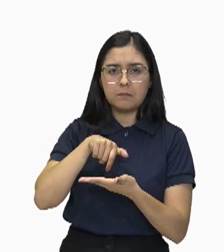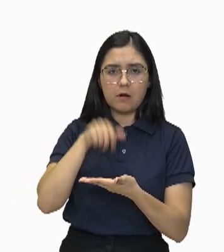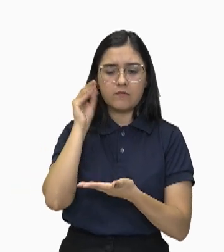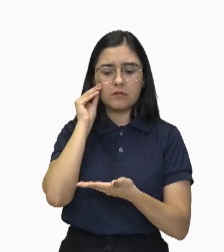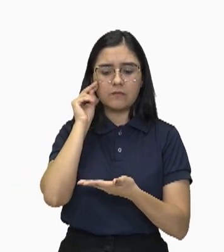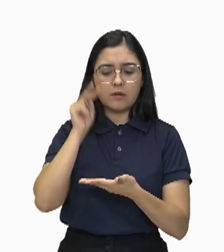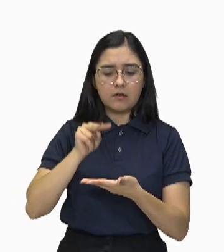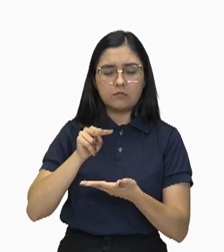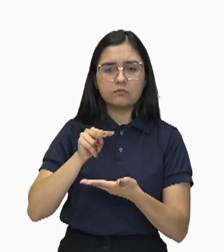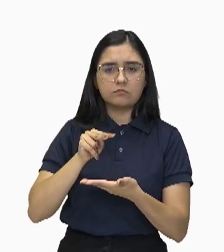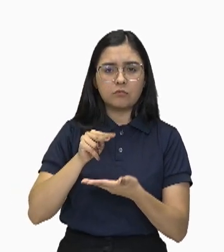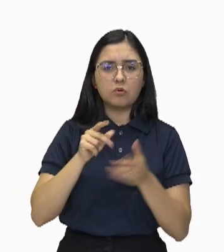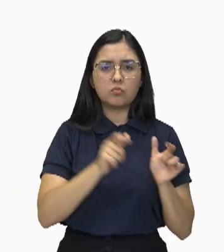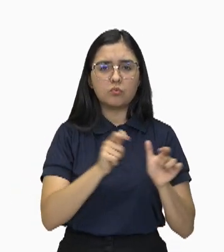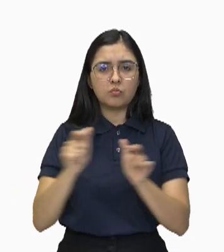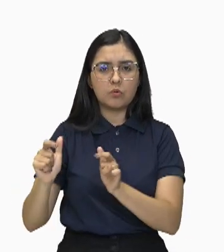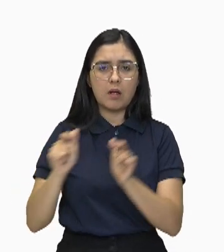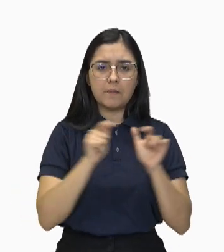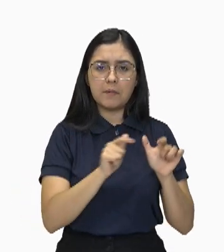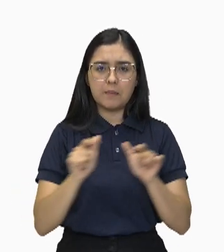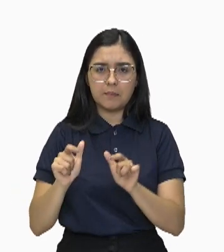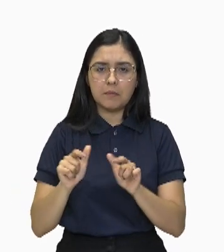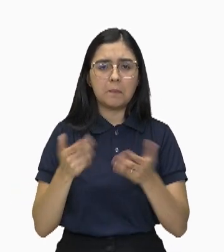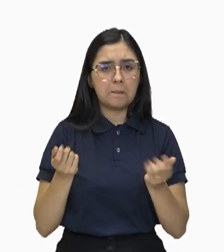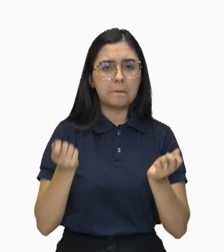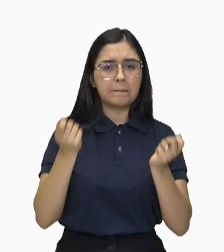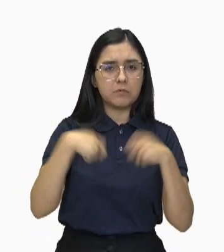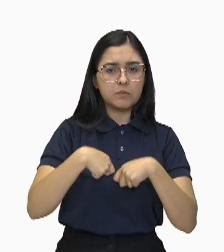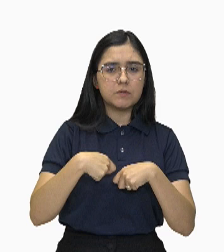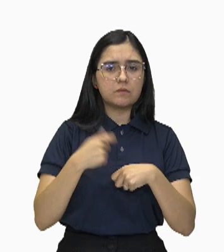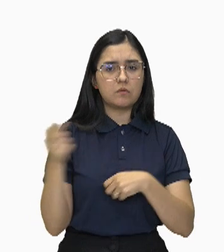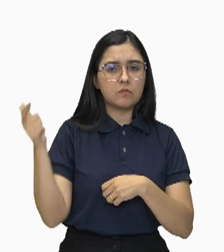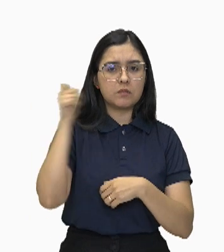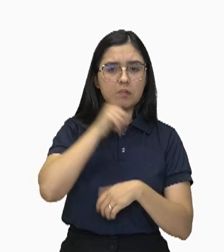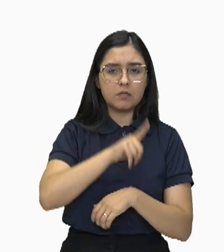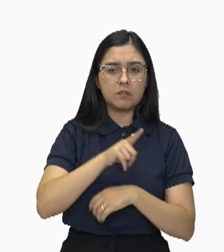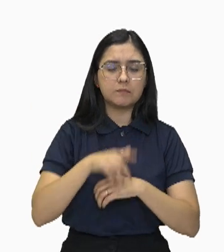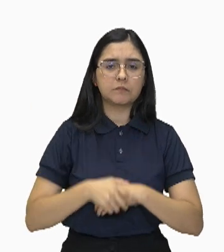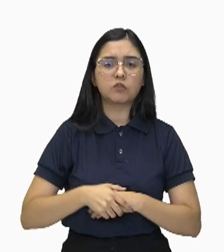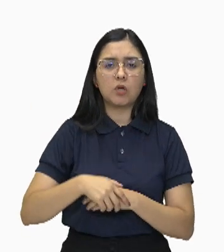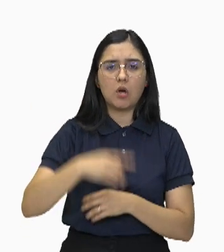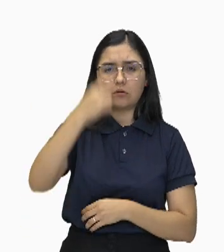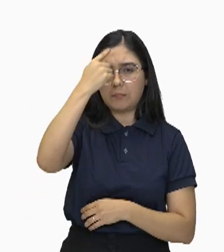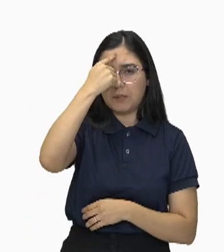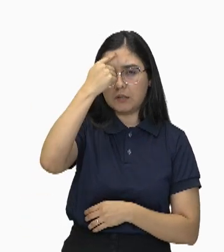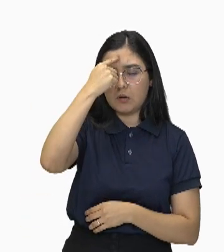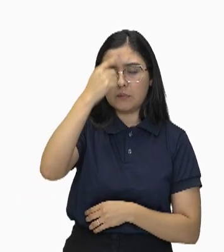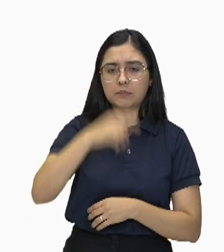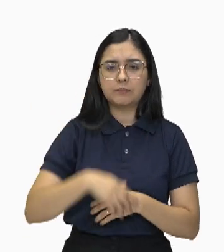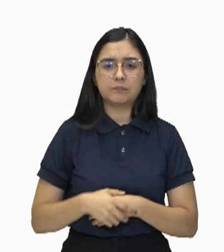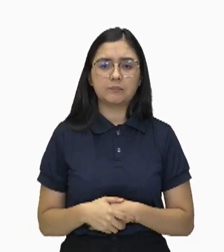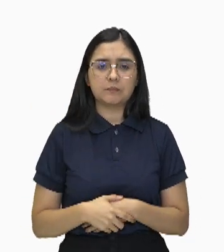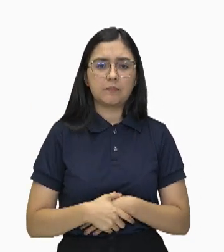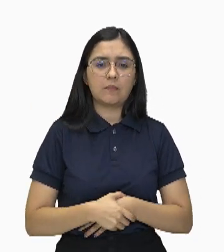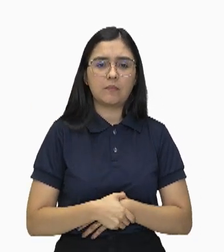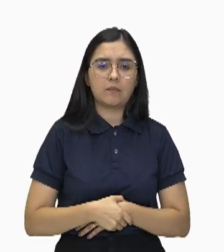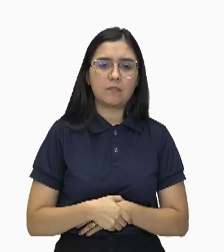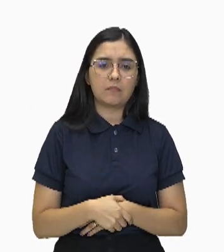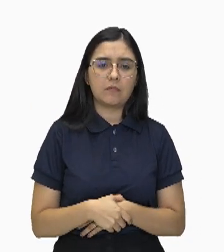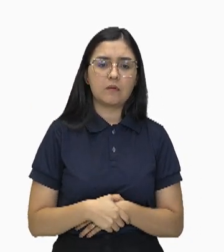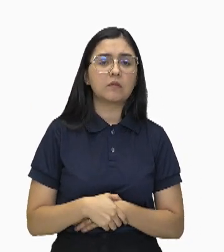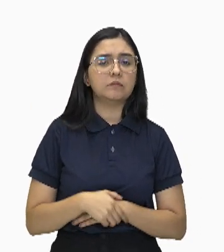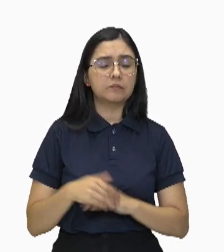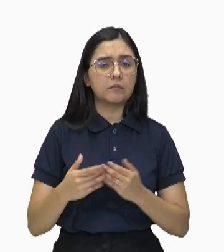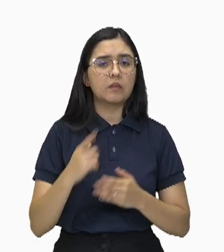a identificação de cada uma das casas, você é capaz de jogar o xadrez mentalmente, como os grandes jogadores